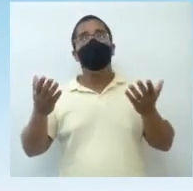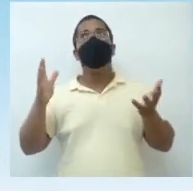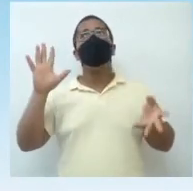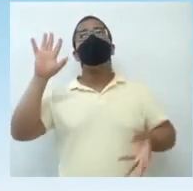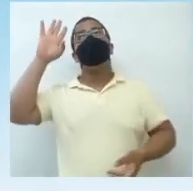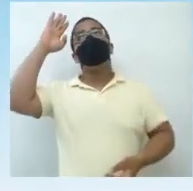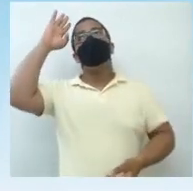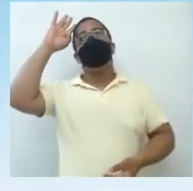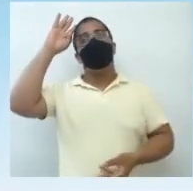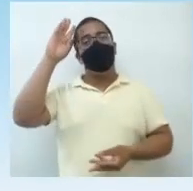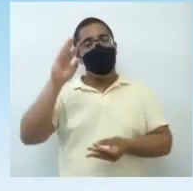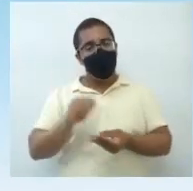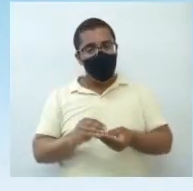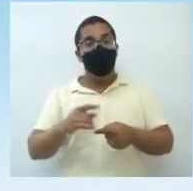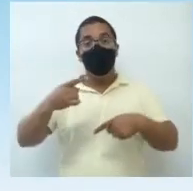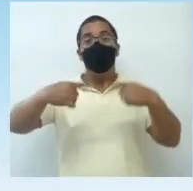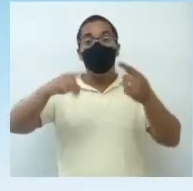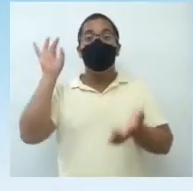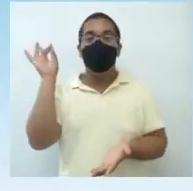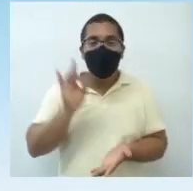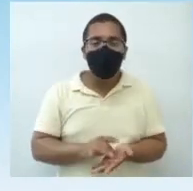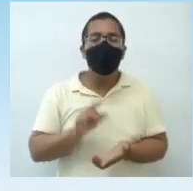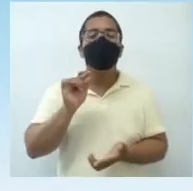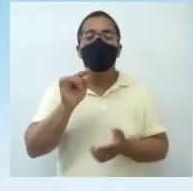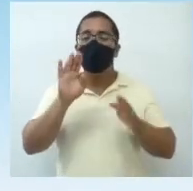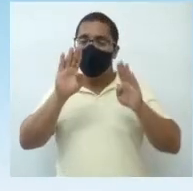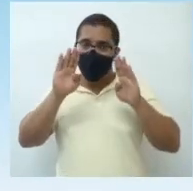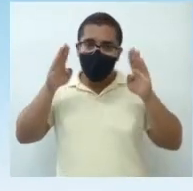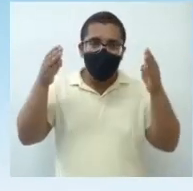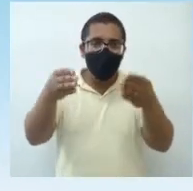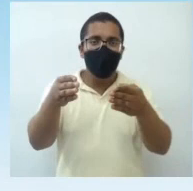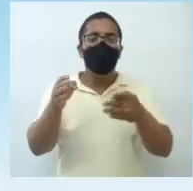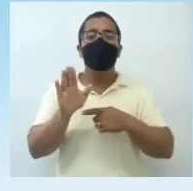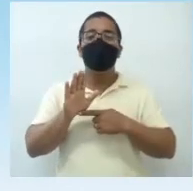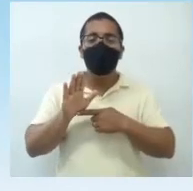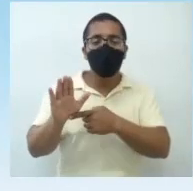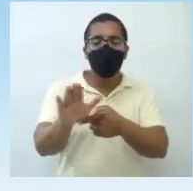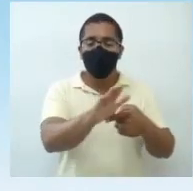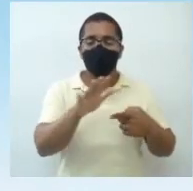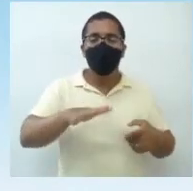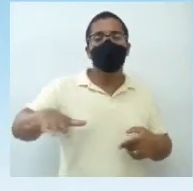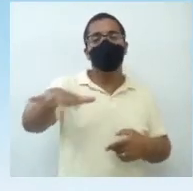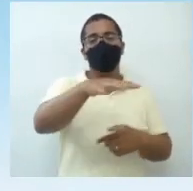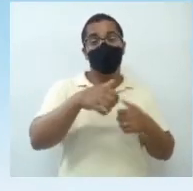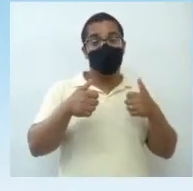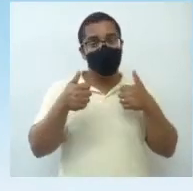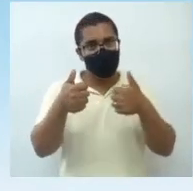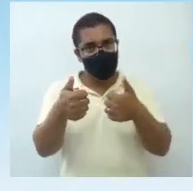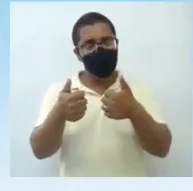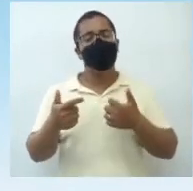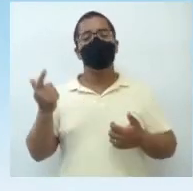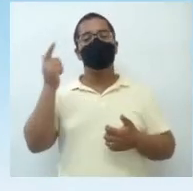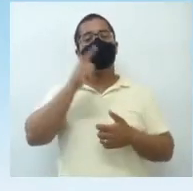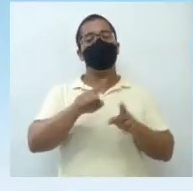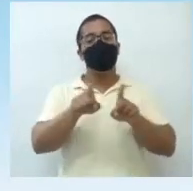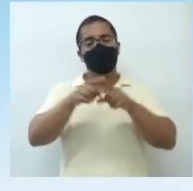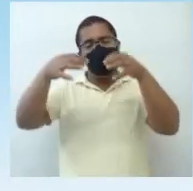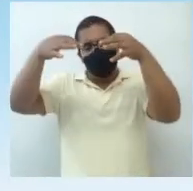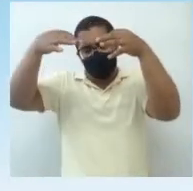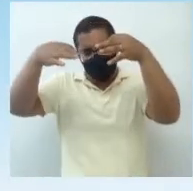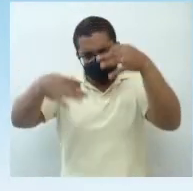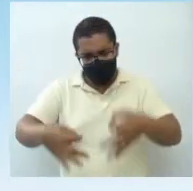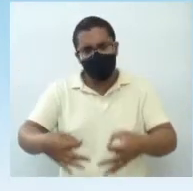a política verdadeira é aquela que busca trazer o bem que busca trazer a justiça